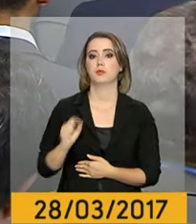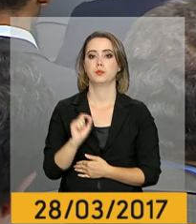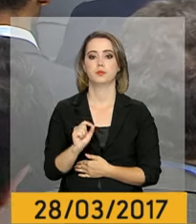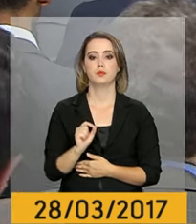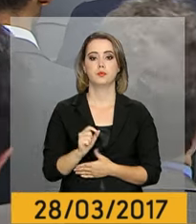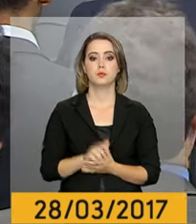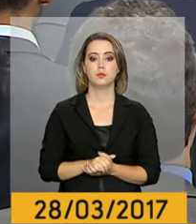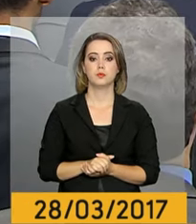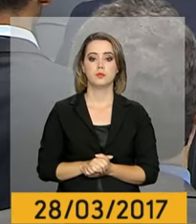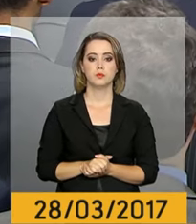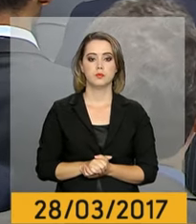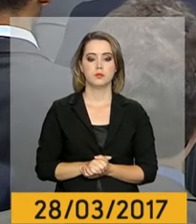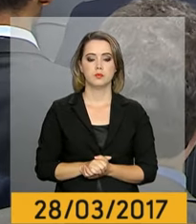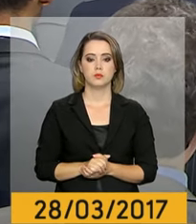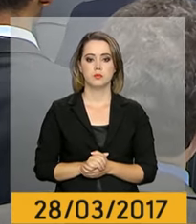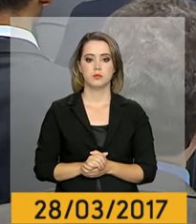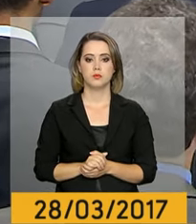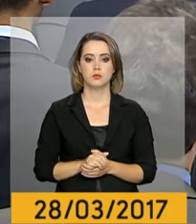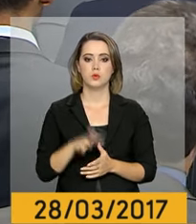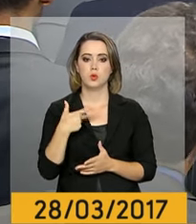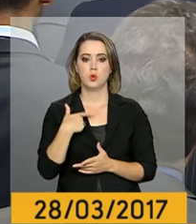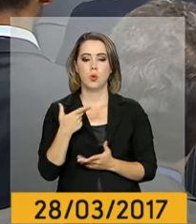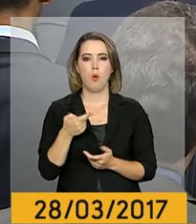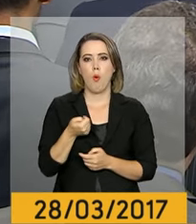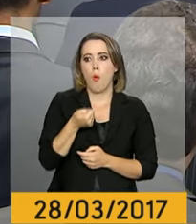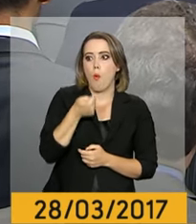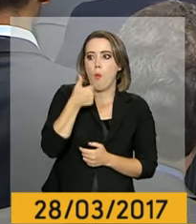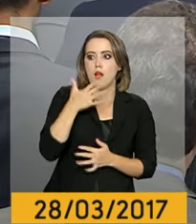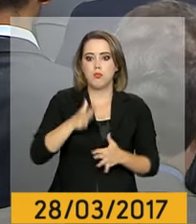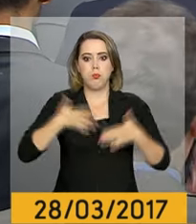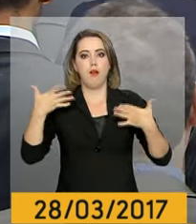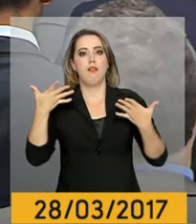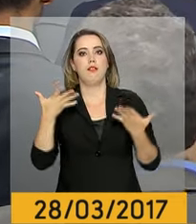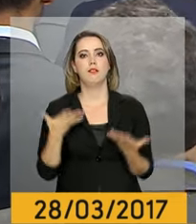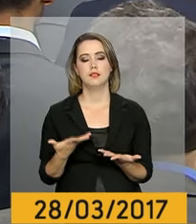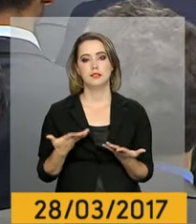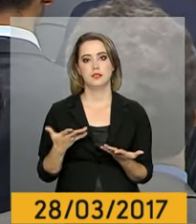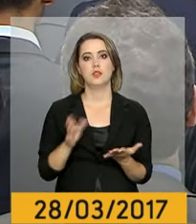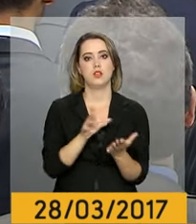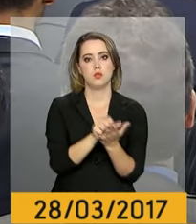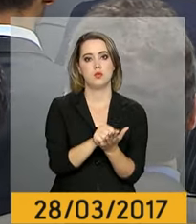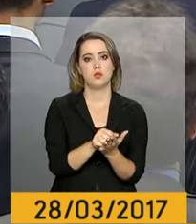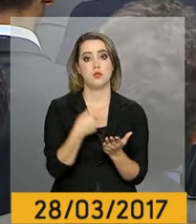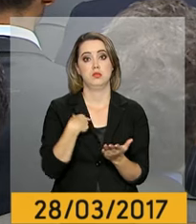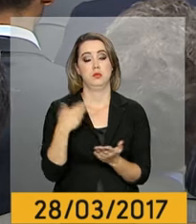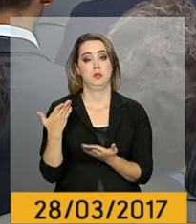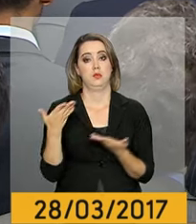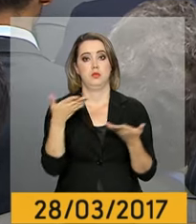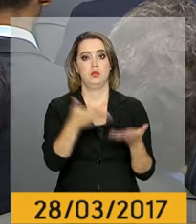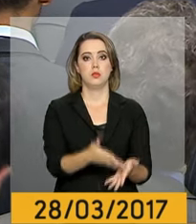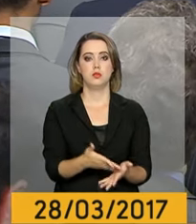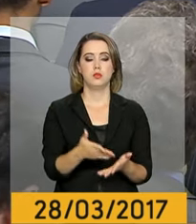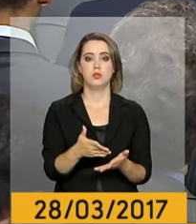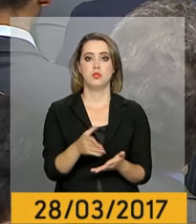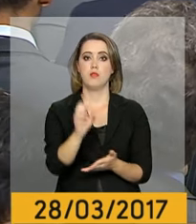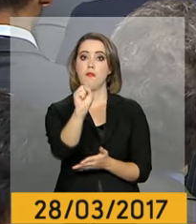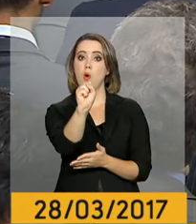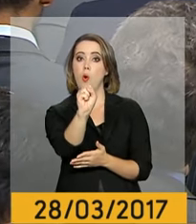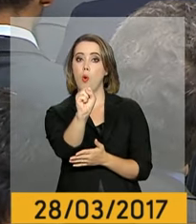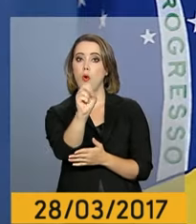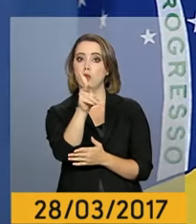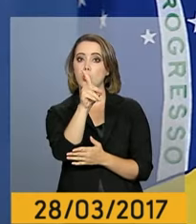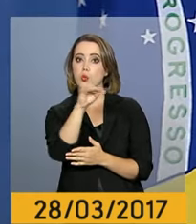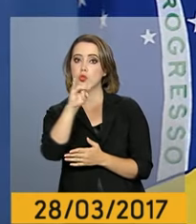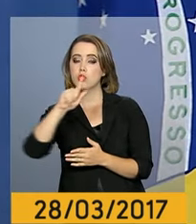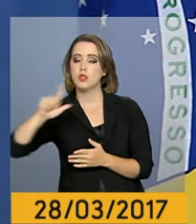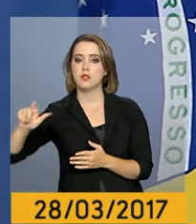governo que foi quase de inopino né Foi tão rapidamente que eu tive praticamente 8